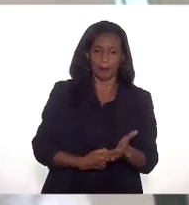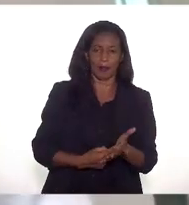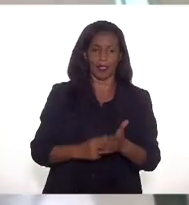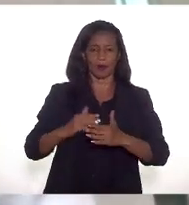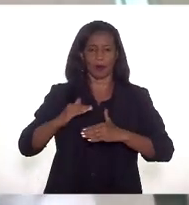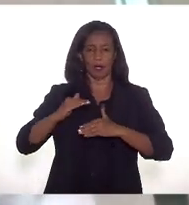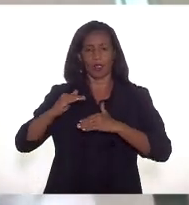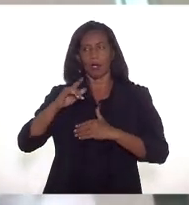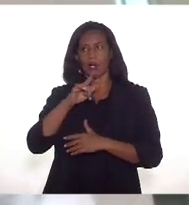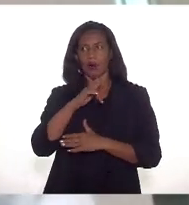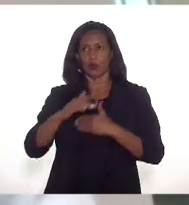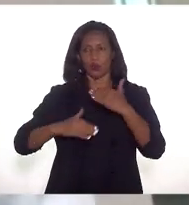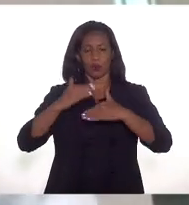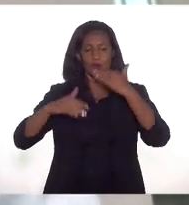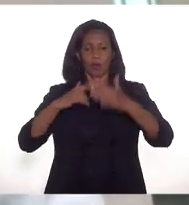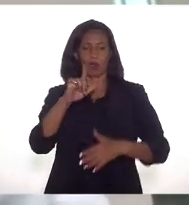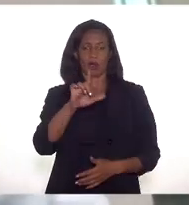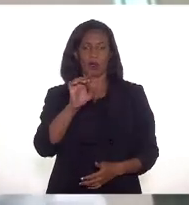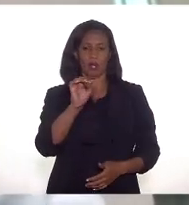desenho da LOA.